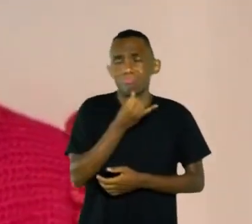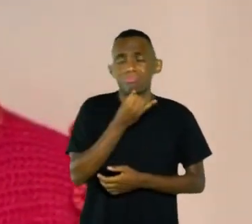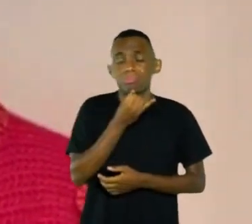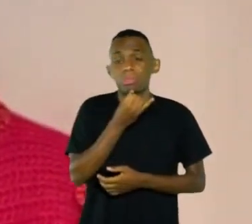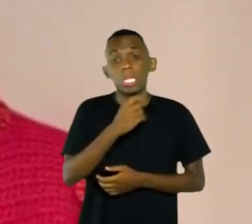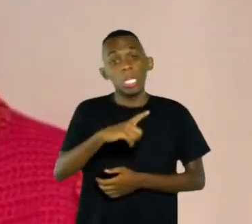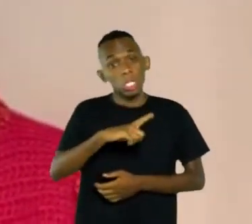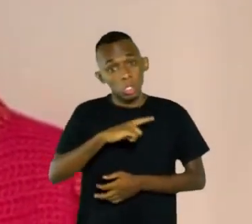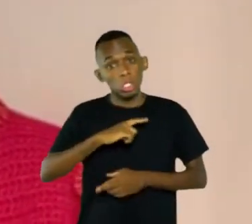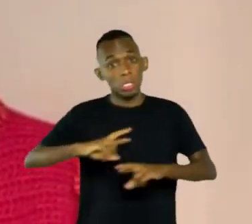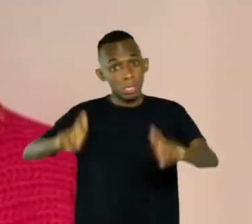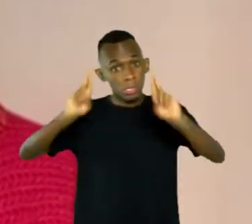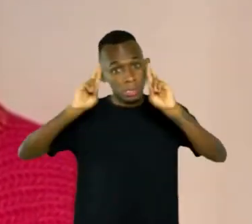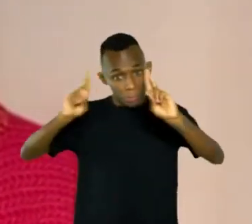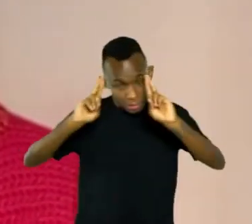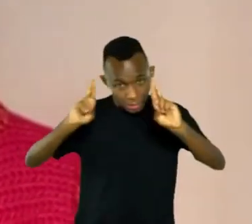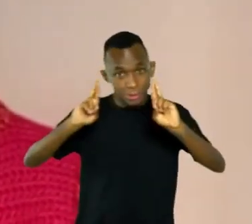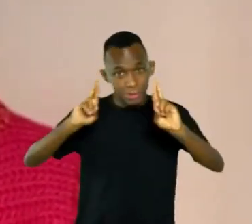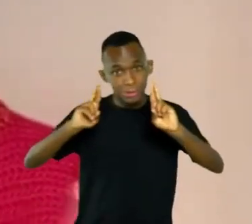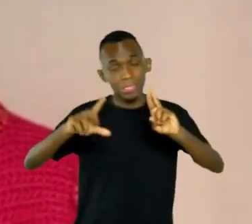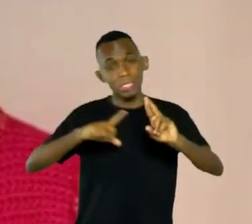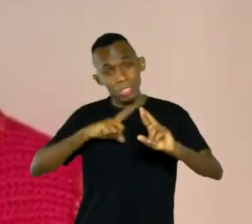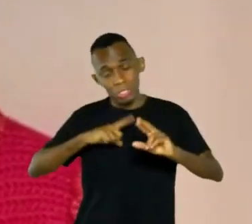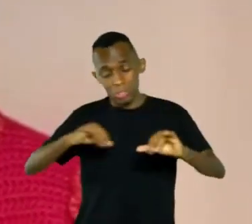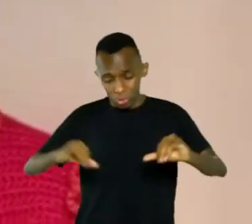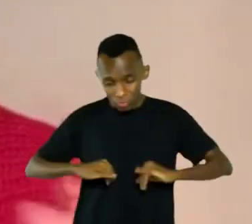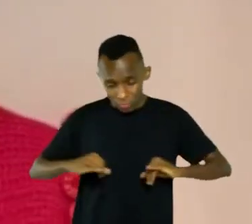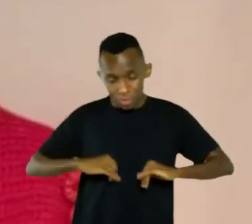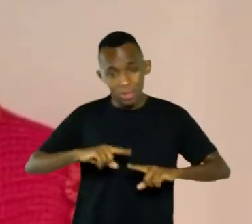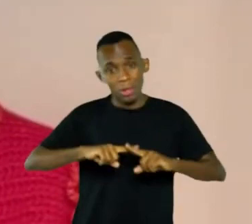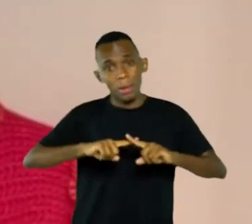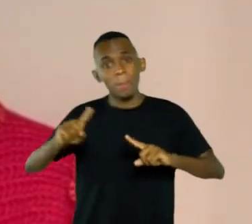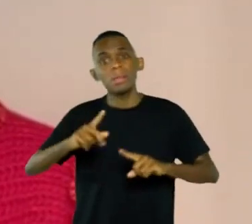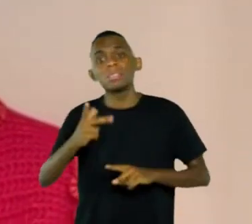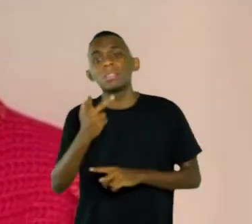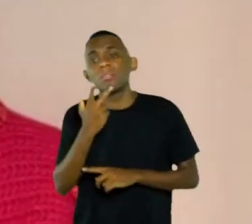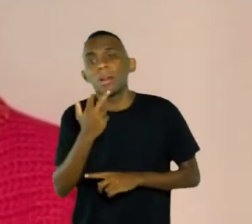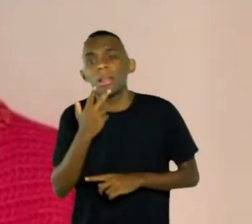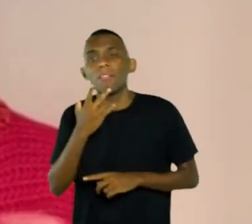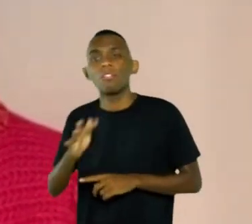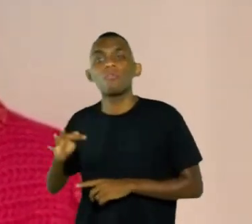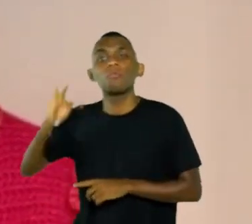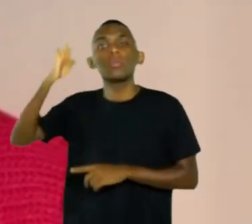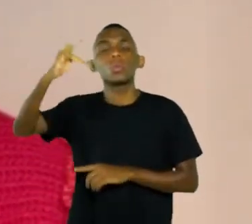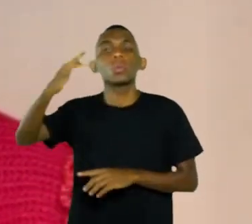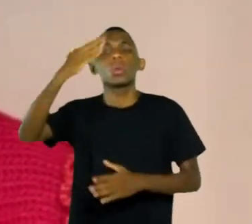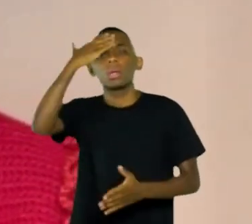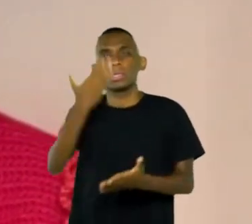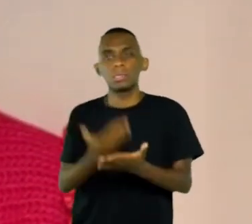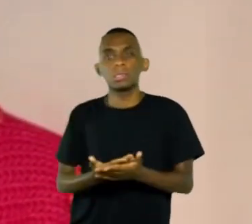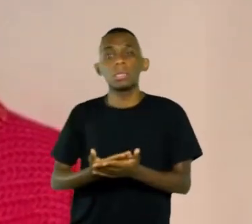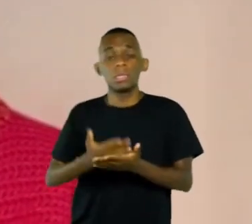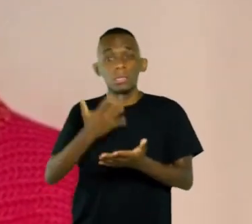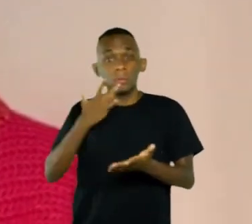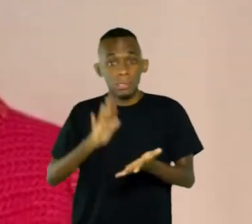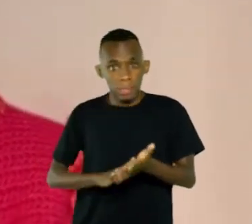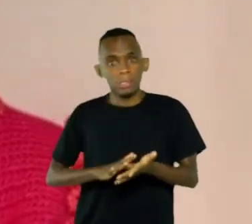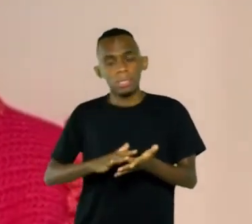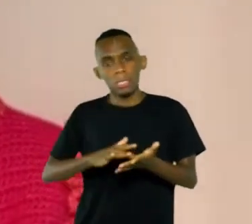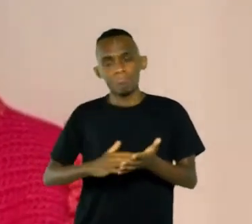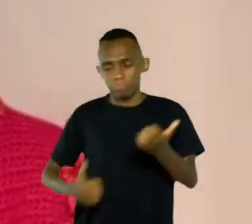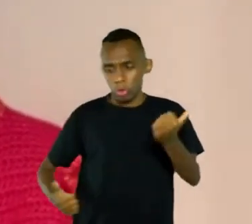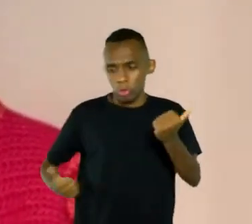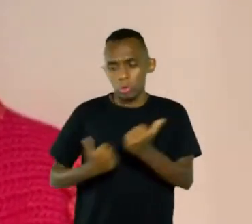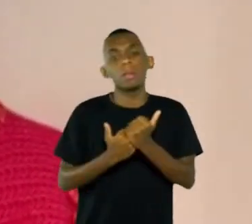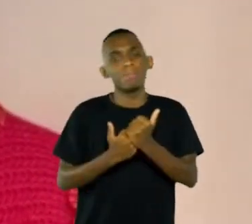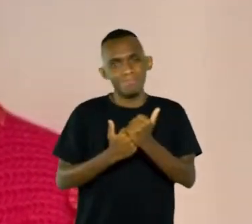eram sensíveis, que tinham muita dor, mas elas falavam sempre de olhar o futuro, né? Essas cartas me ajudaram a ver o futuro. E ao